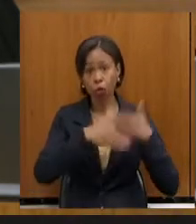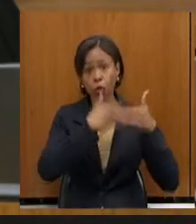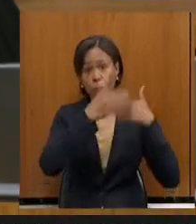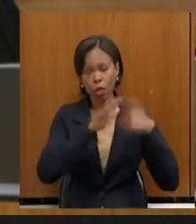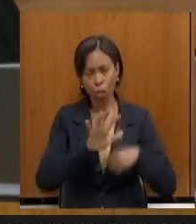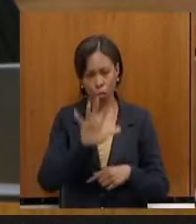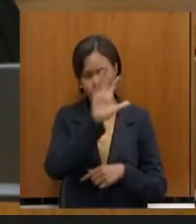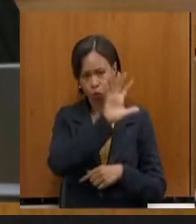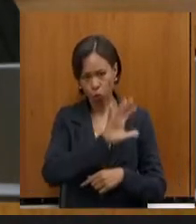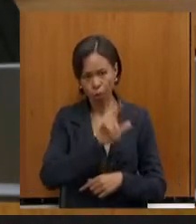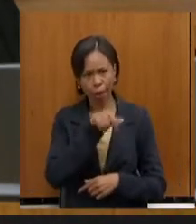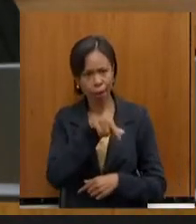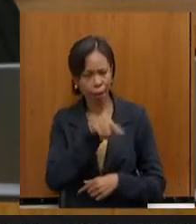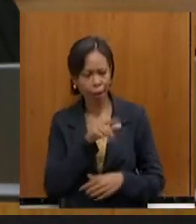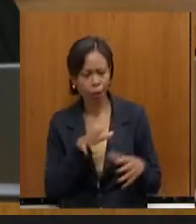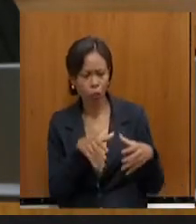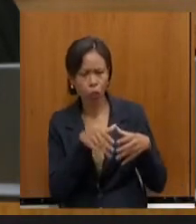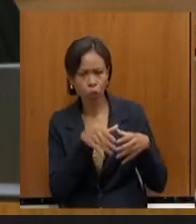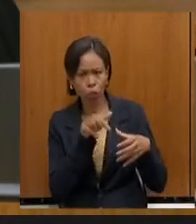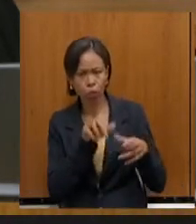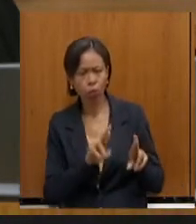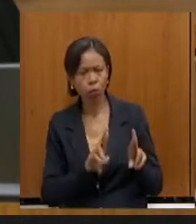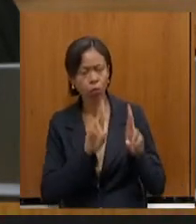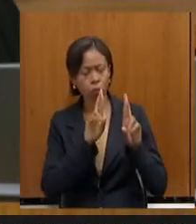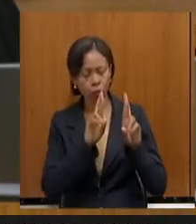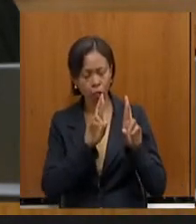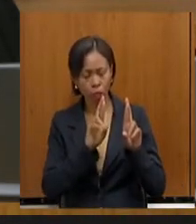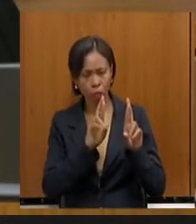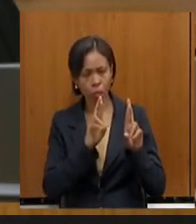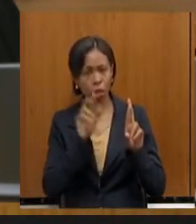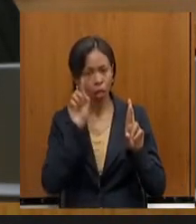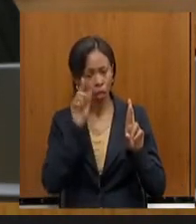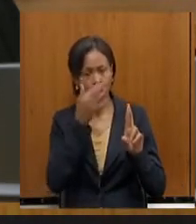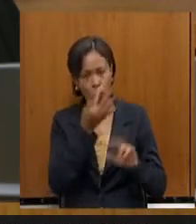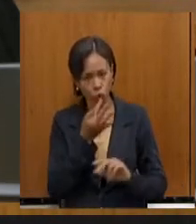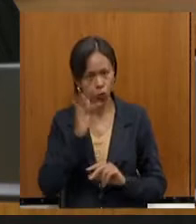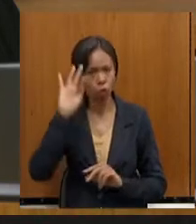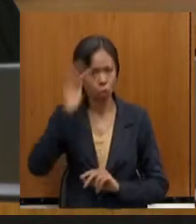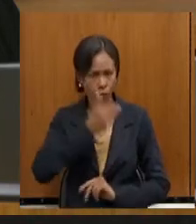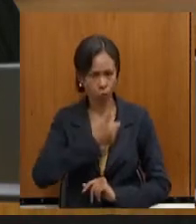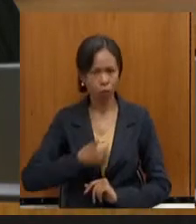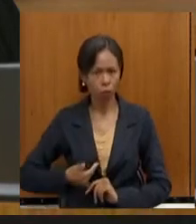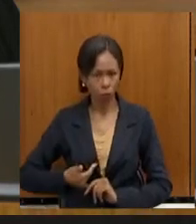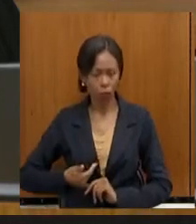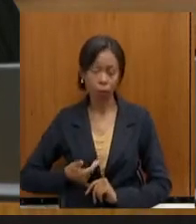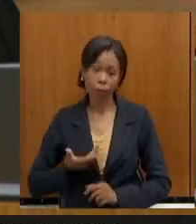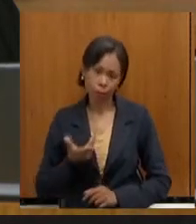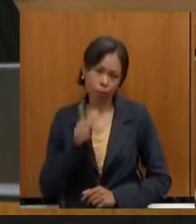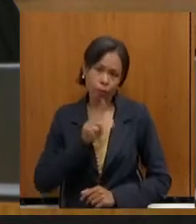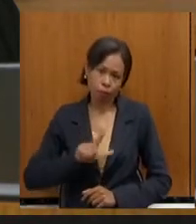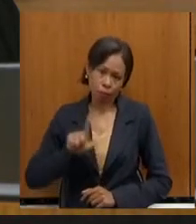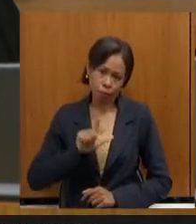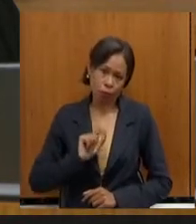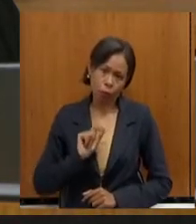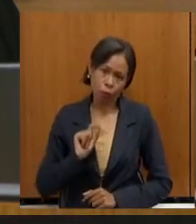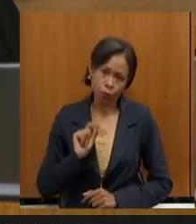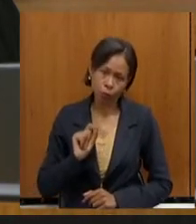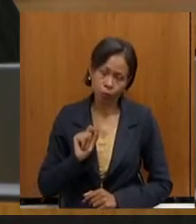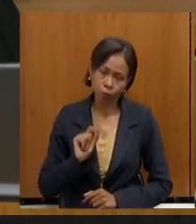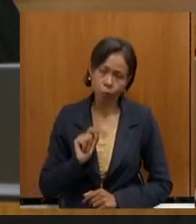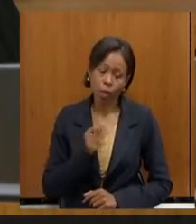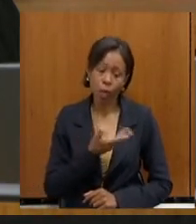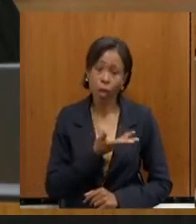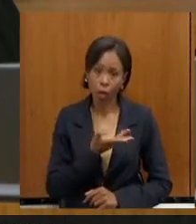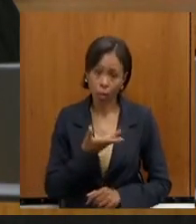responsável pela política no governo federal e obviamente ele tem